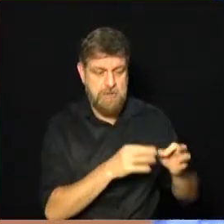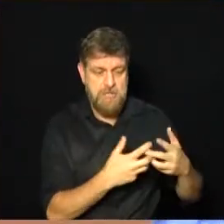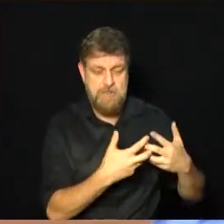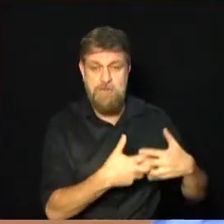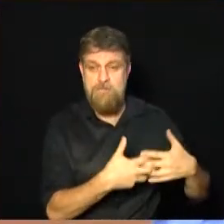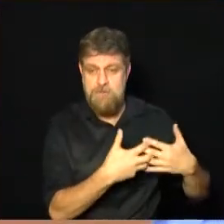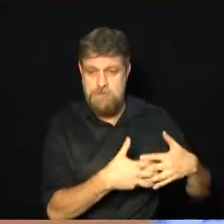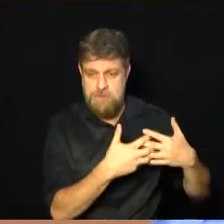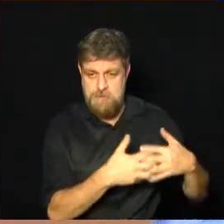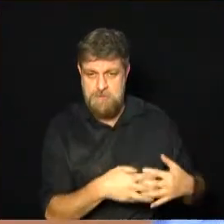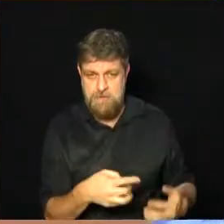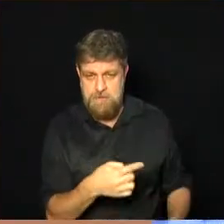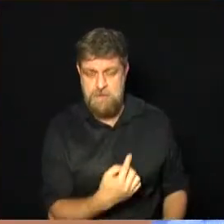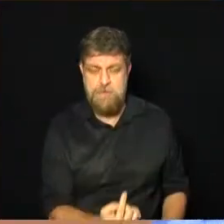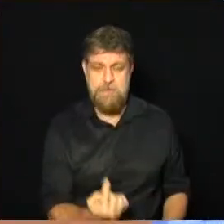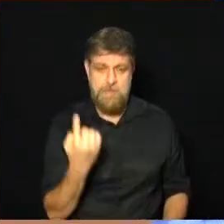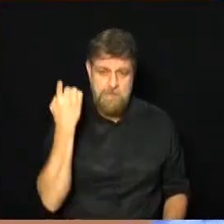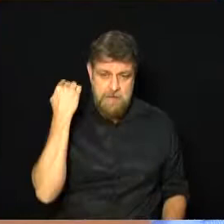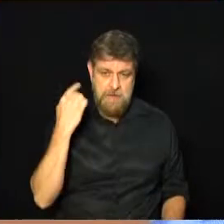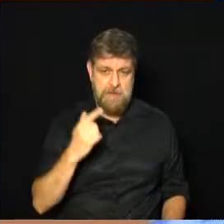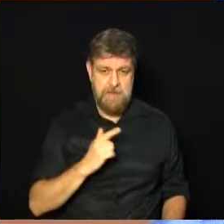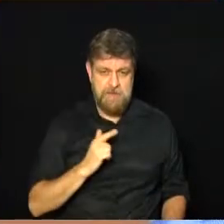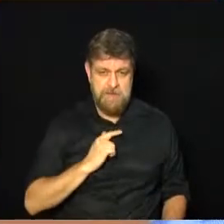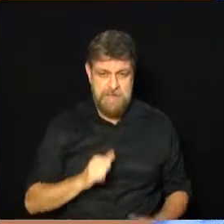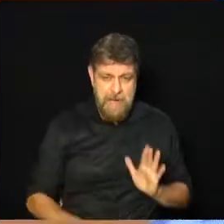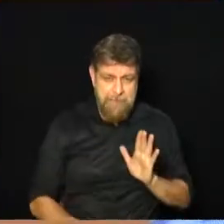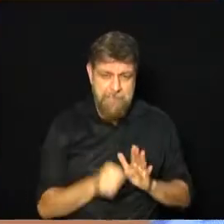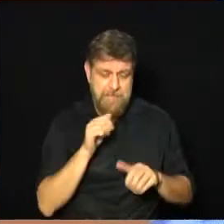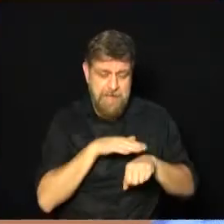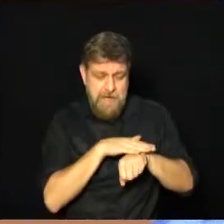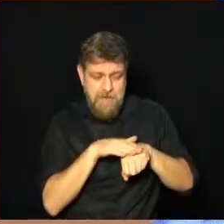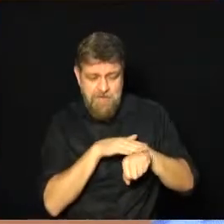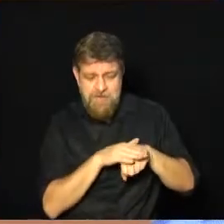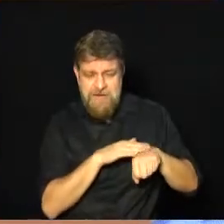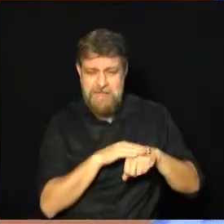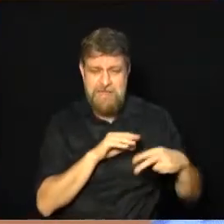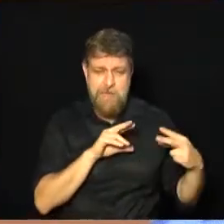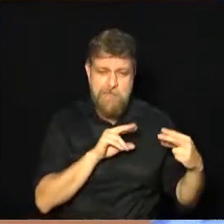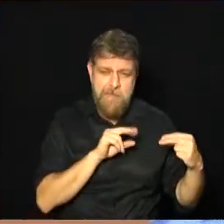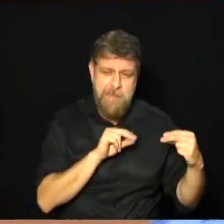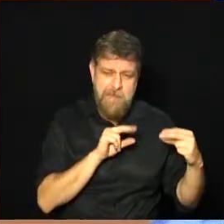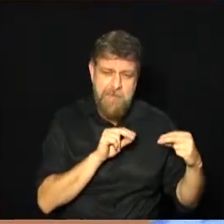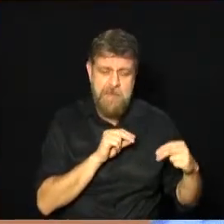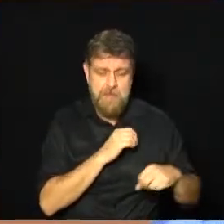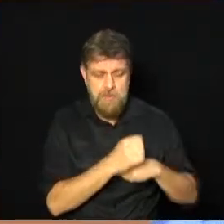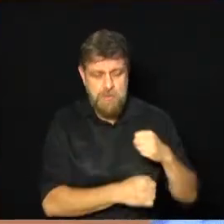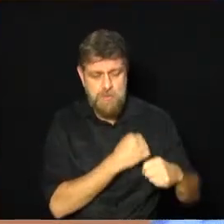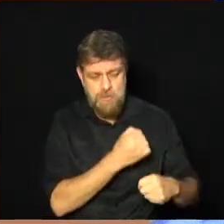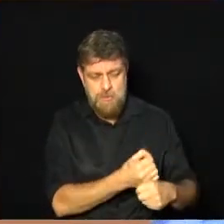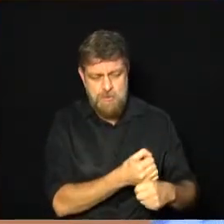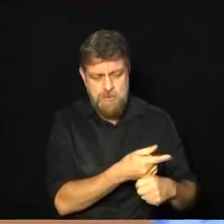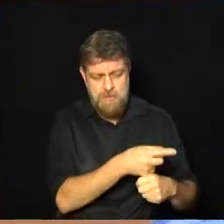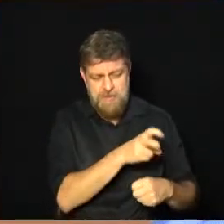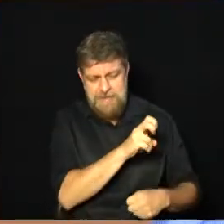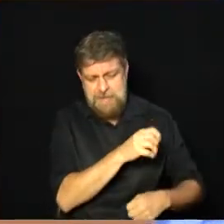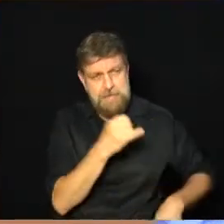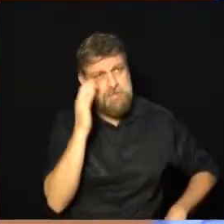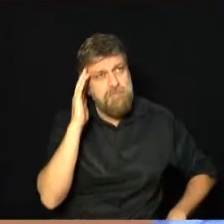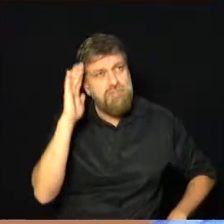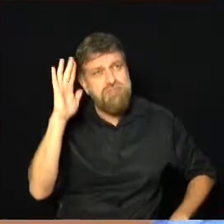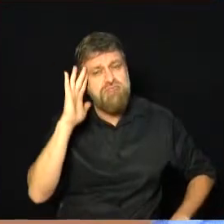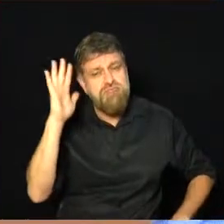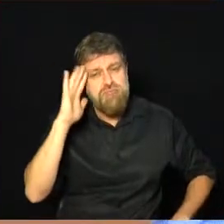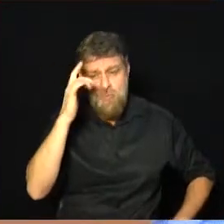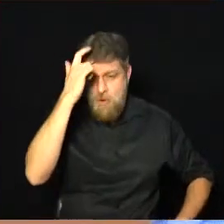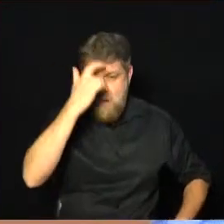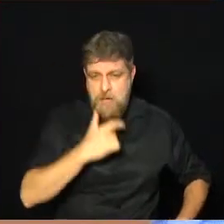que dispunhamos lá na primeira conversa, lá no início de 2015, quando eu já